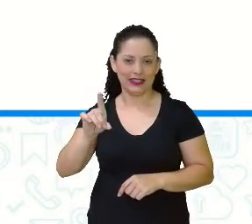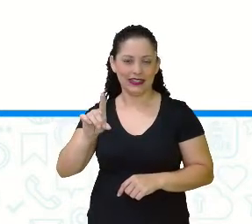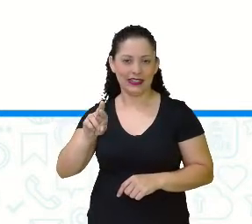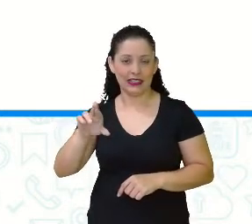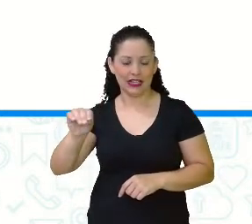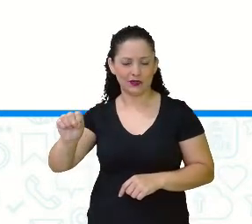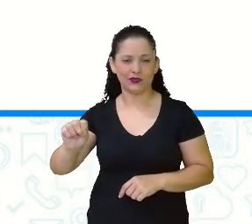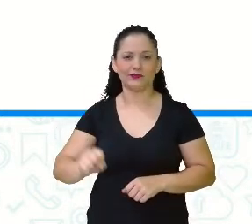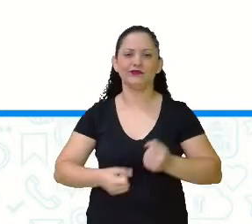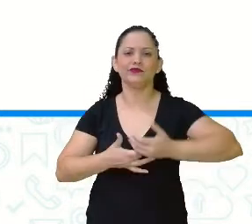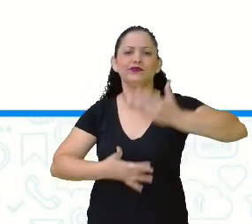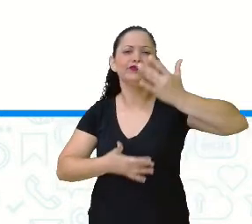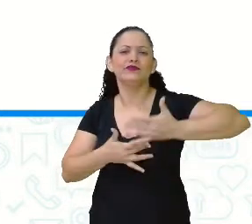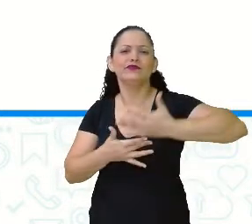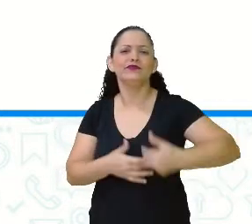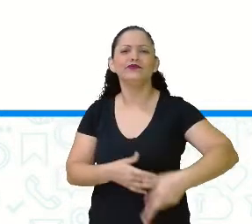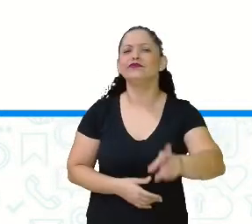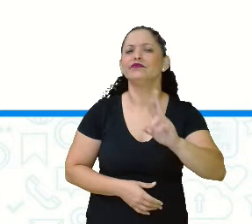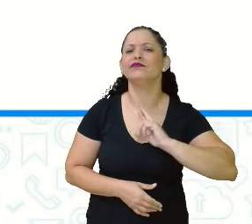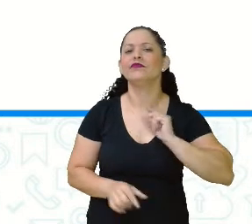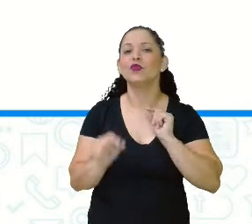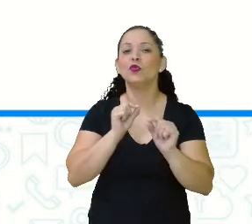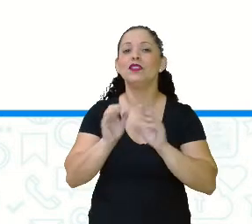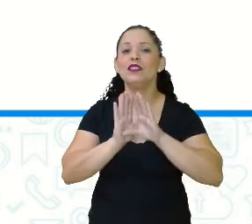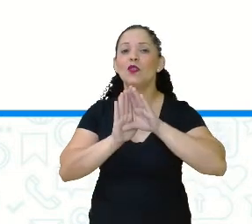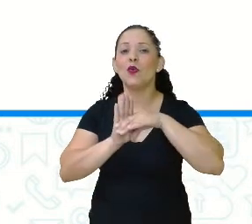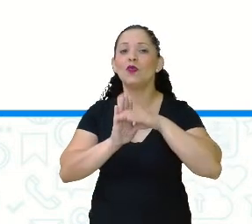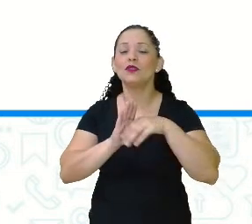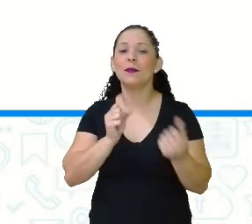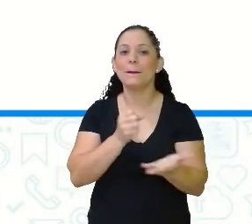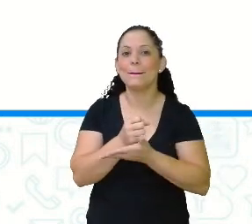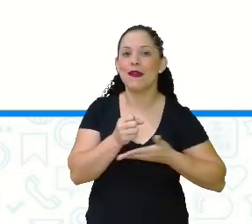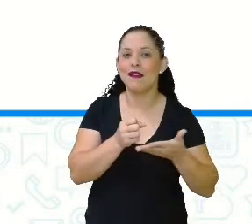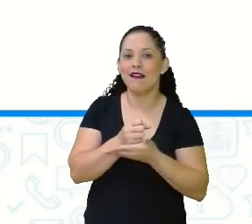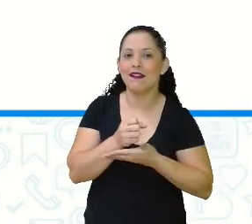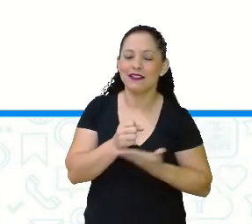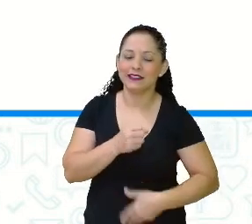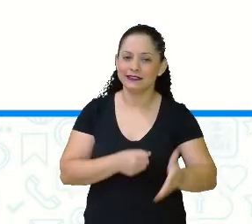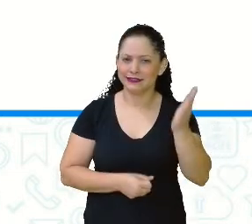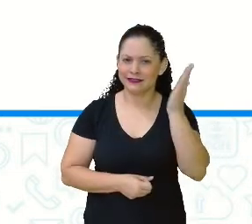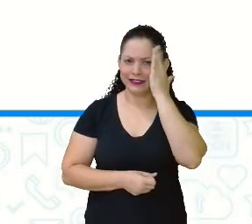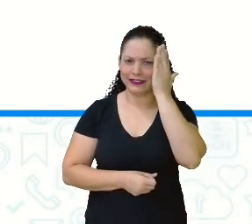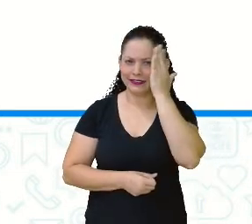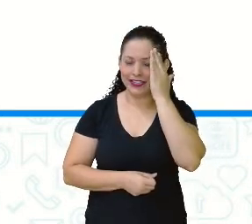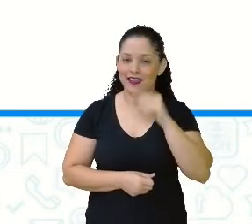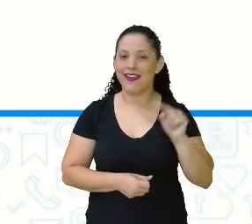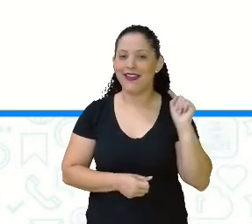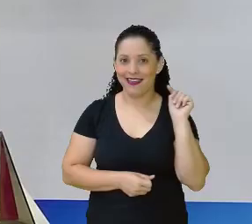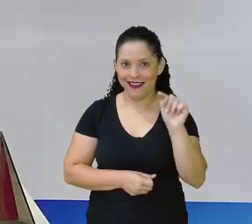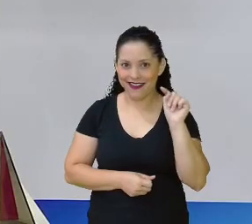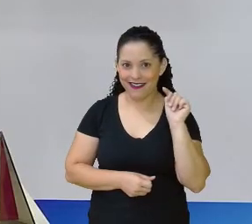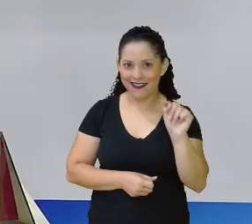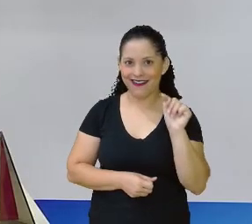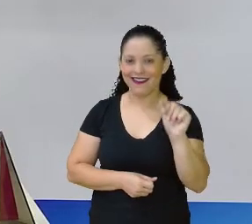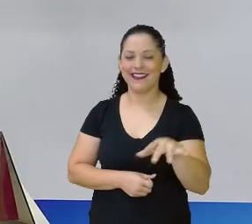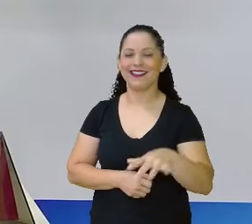consegue me responder um conceito básico que você entende de isso,